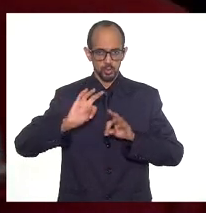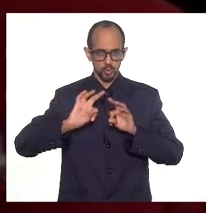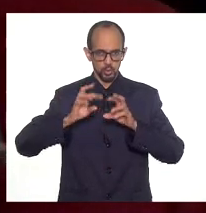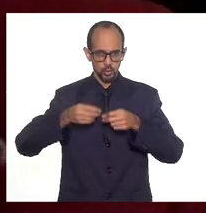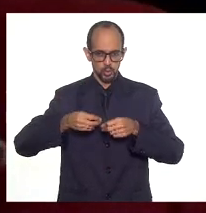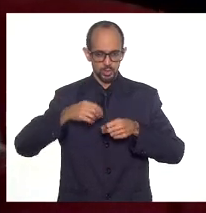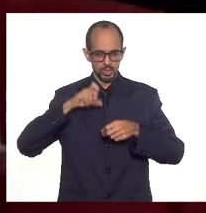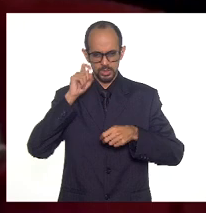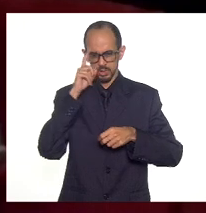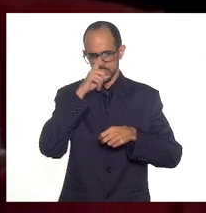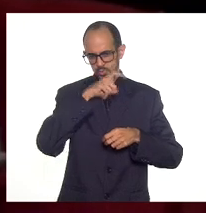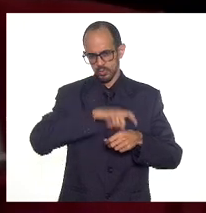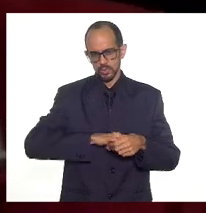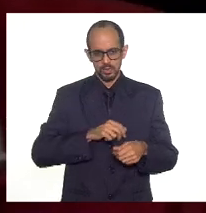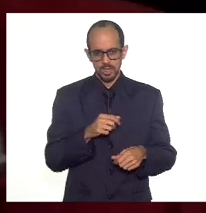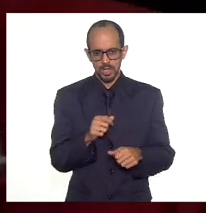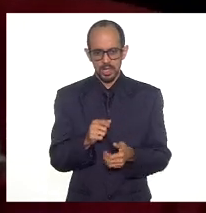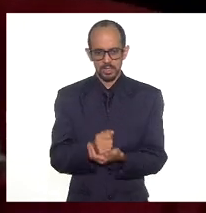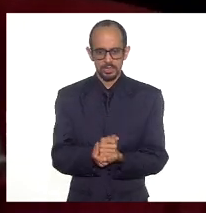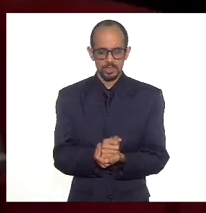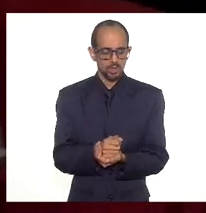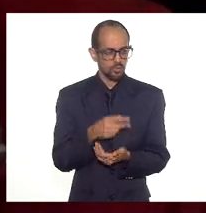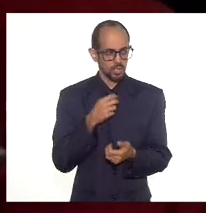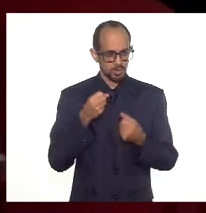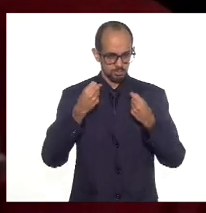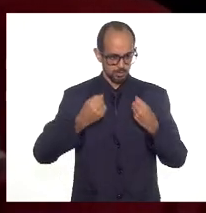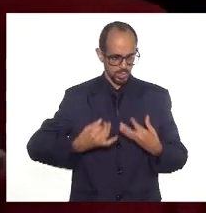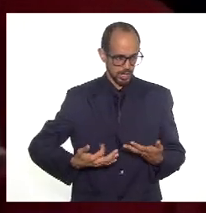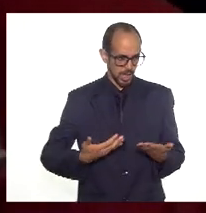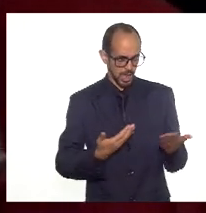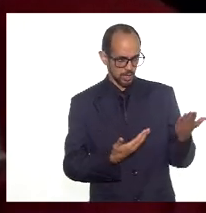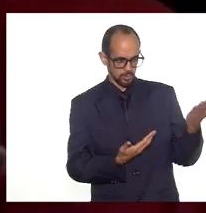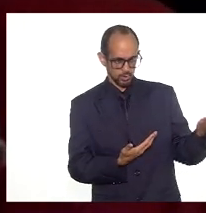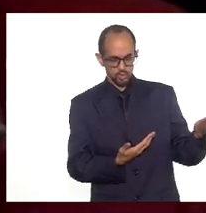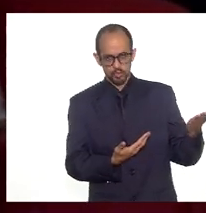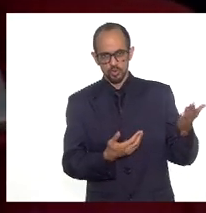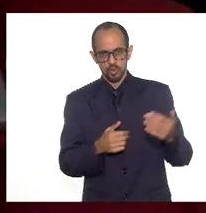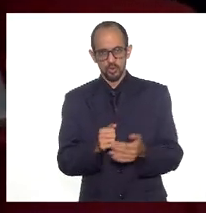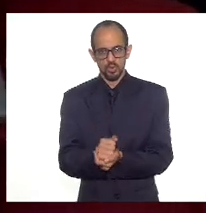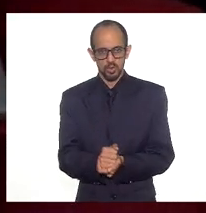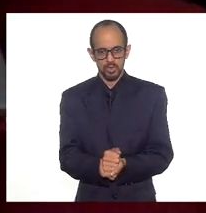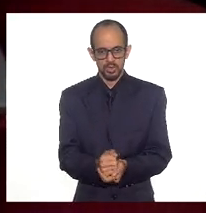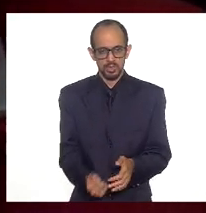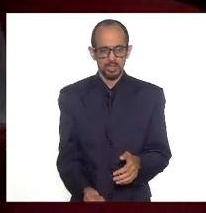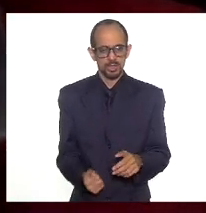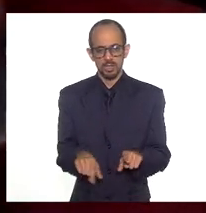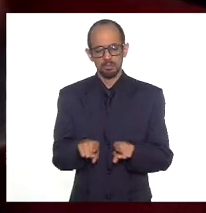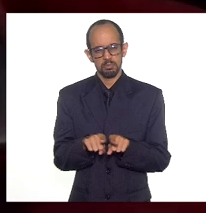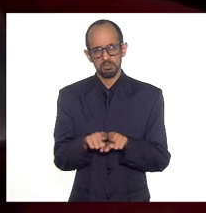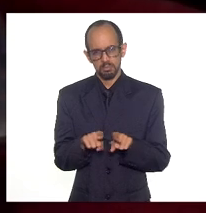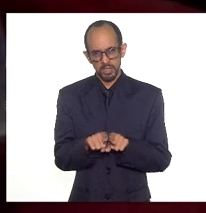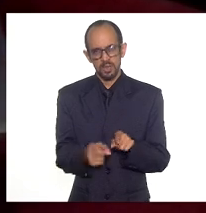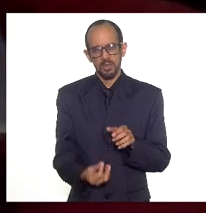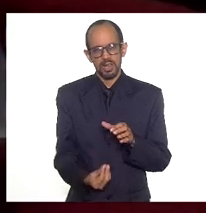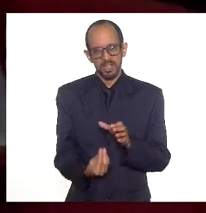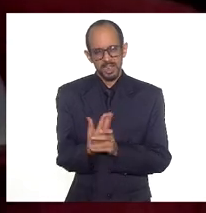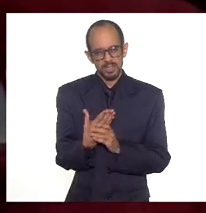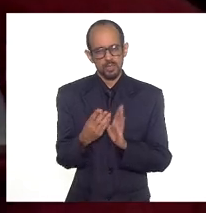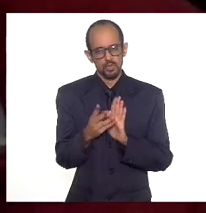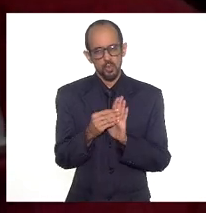foram muito bem colocadas pelos senhores, com relação à geração do conteúdo local, da produção